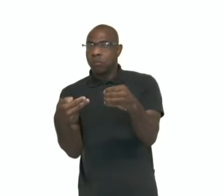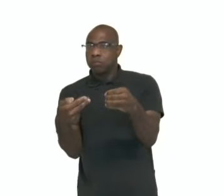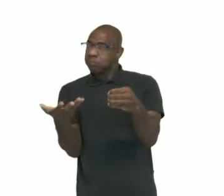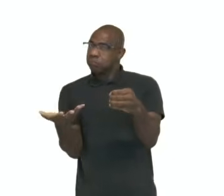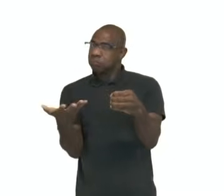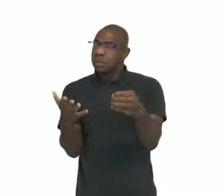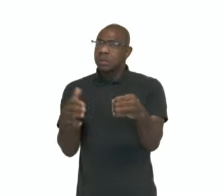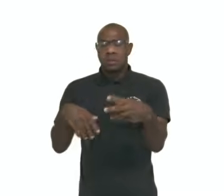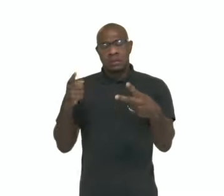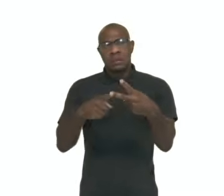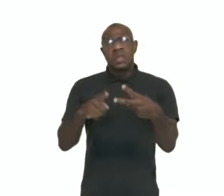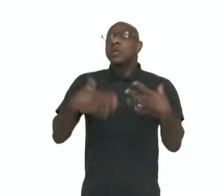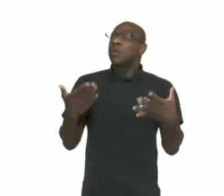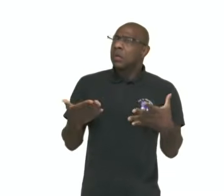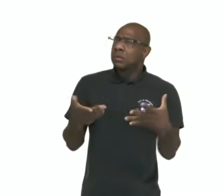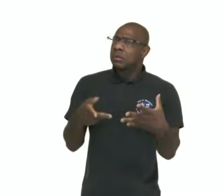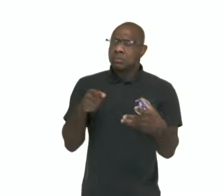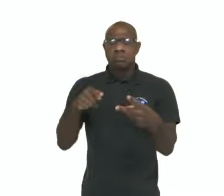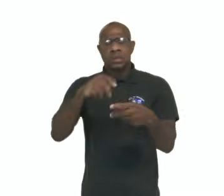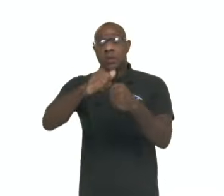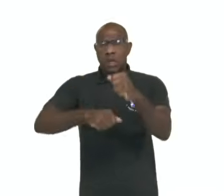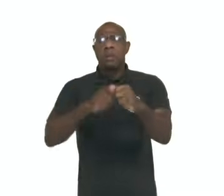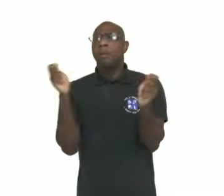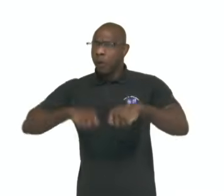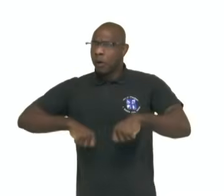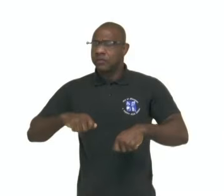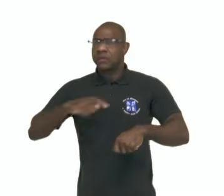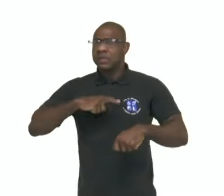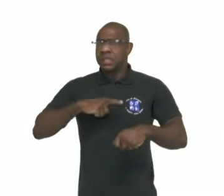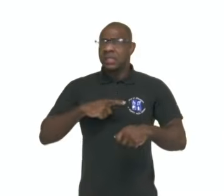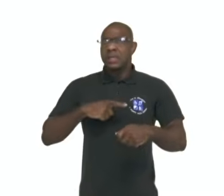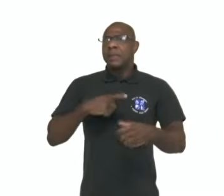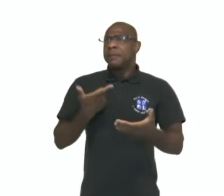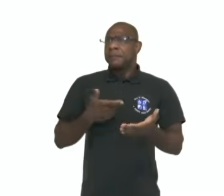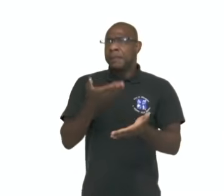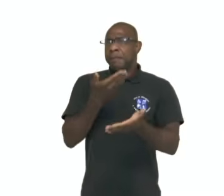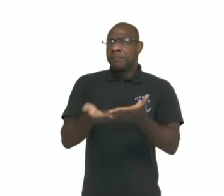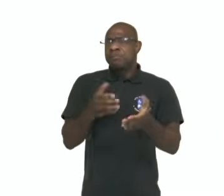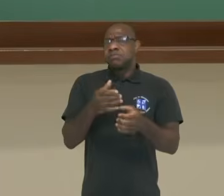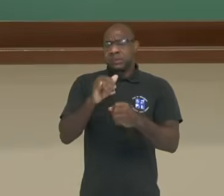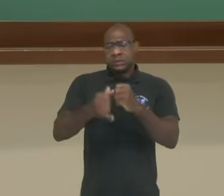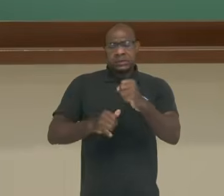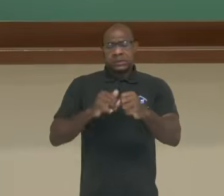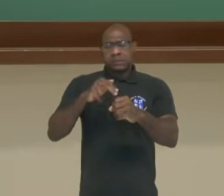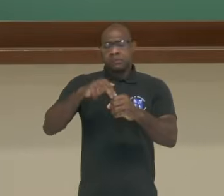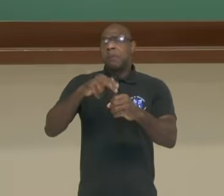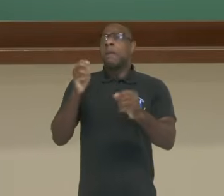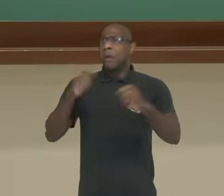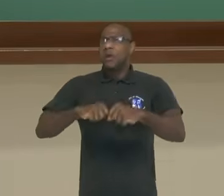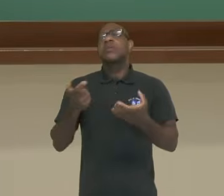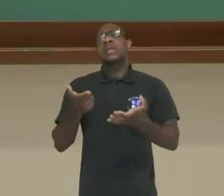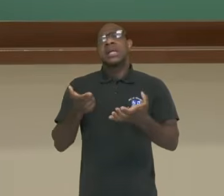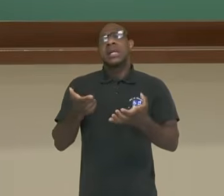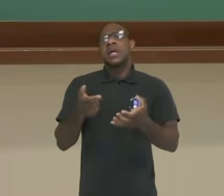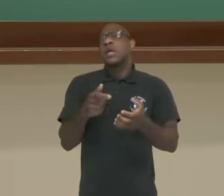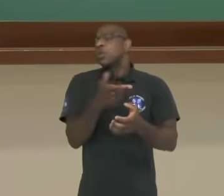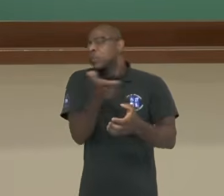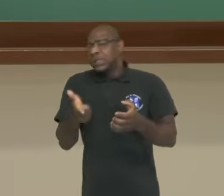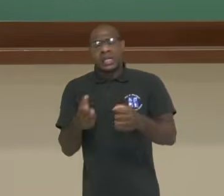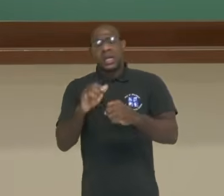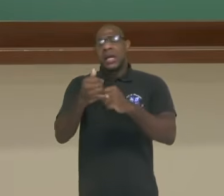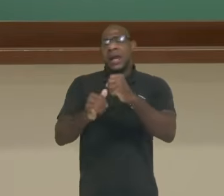E quando nós dizemos que ele pode deixar de ser eletricamente neutro? Eu vou dar um tempinho para